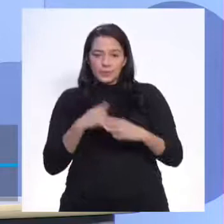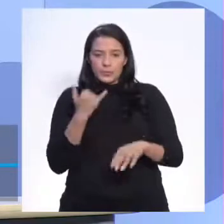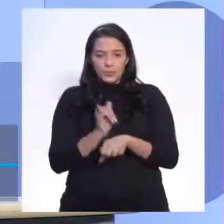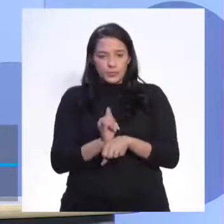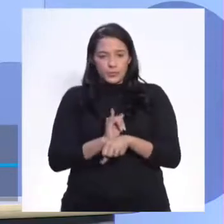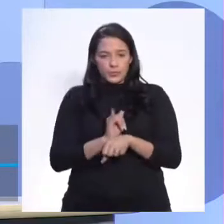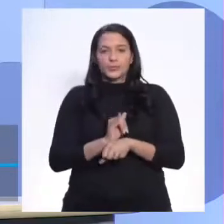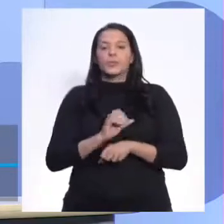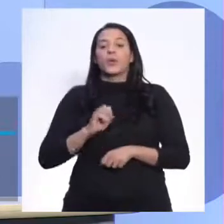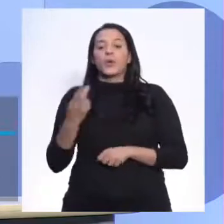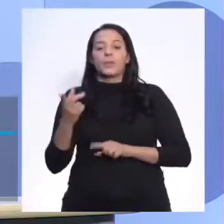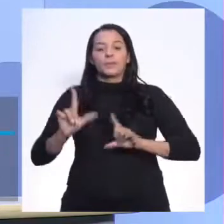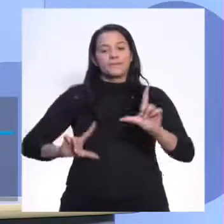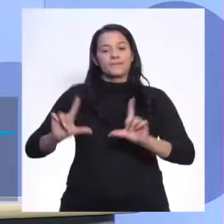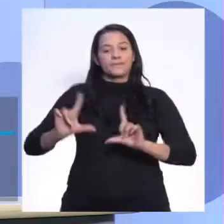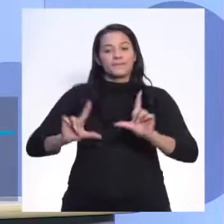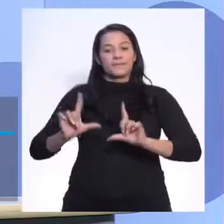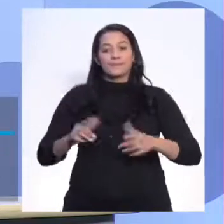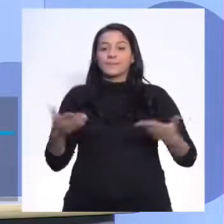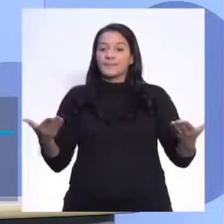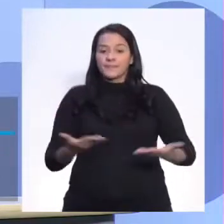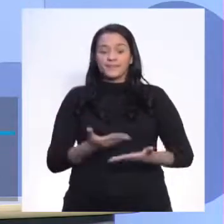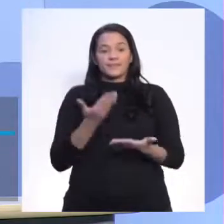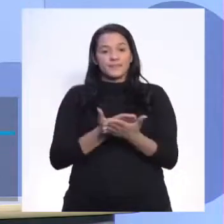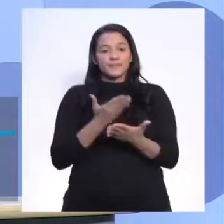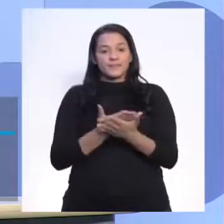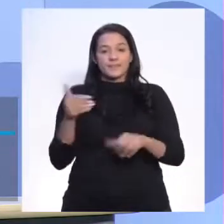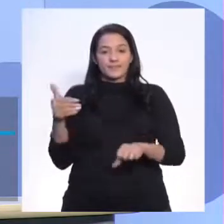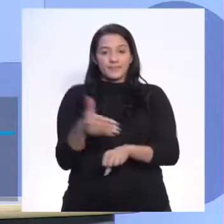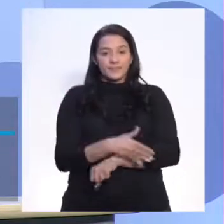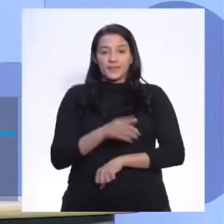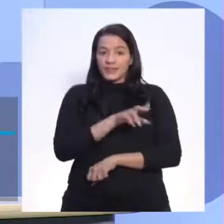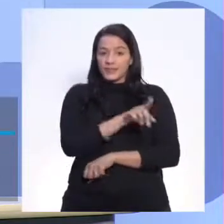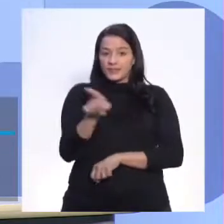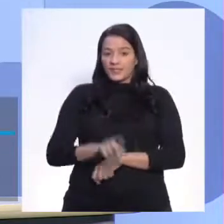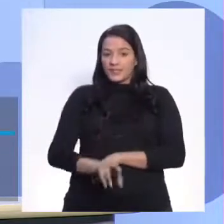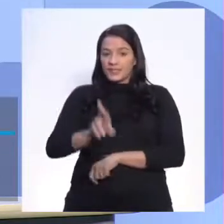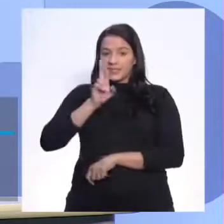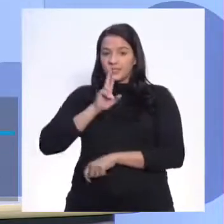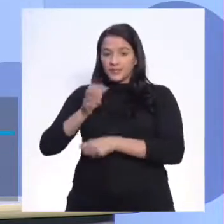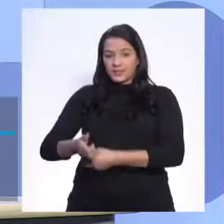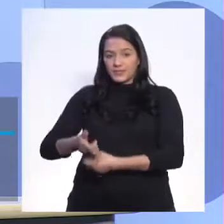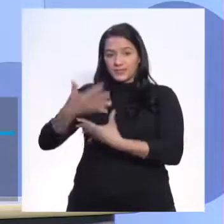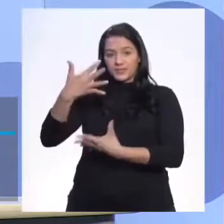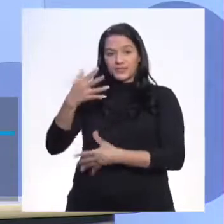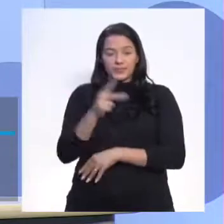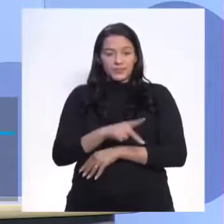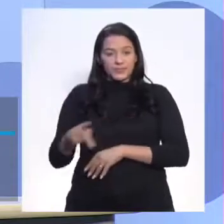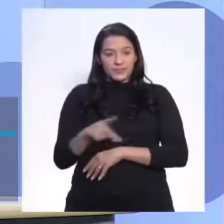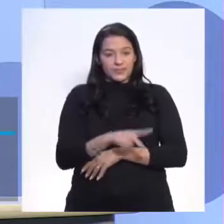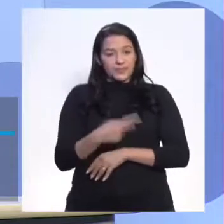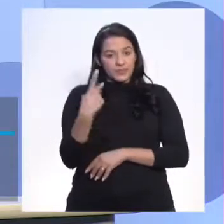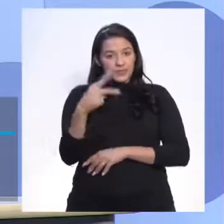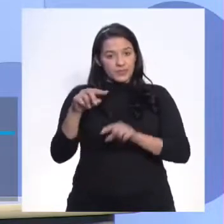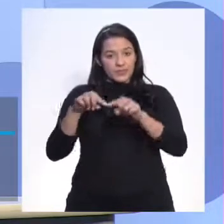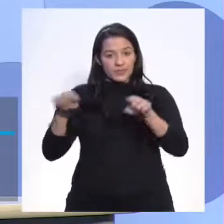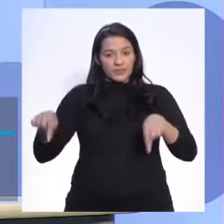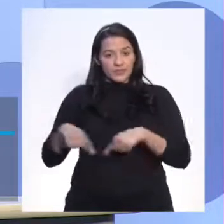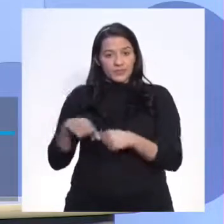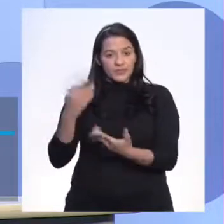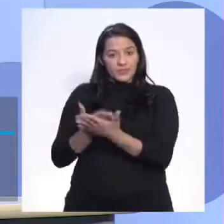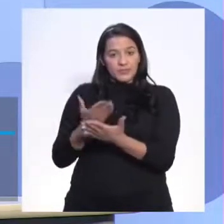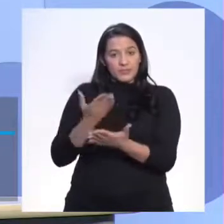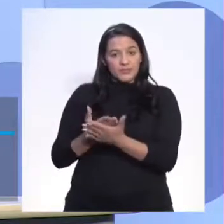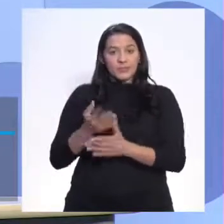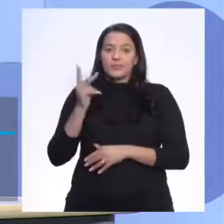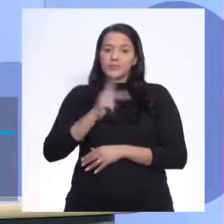televisão, ok? Vamos participar da aula de hoje? Alunos, vamos mandar suas respostas para o chat dos seus professores na sua turma da escola?